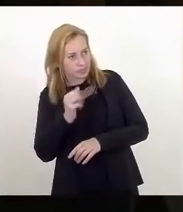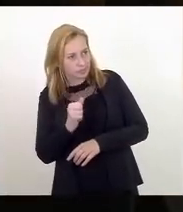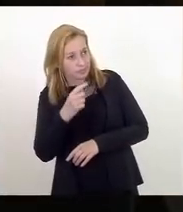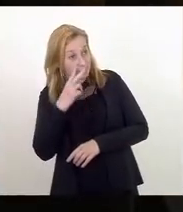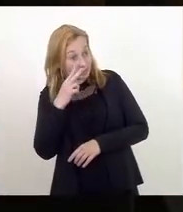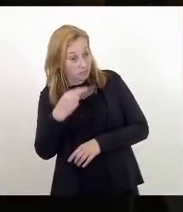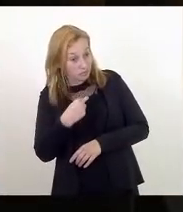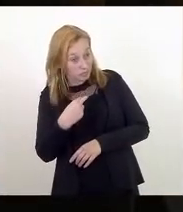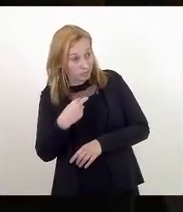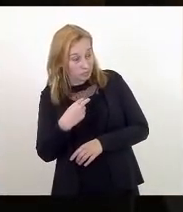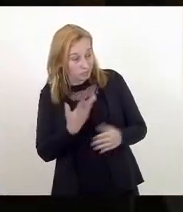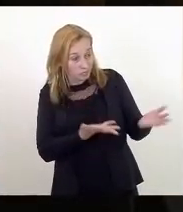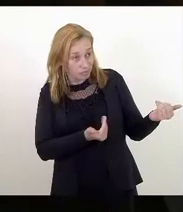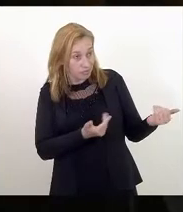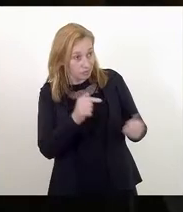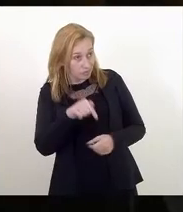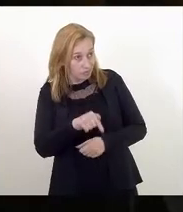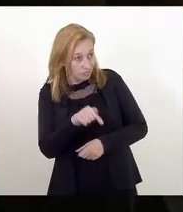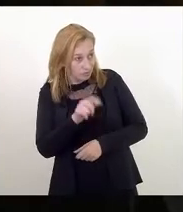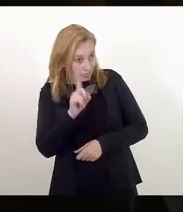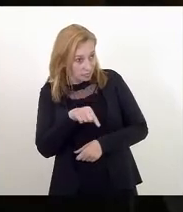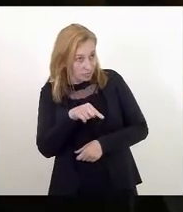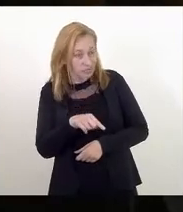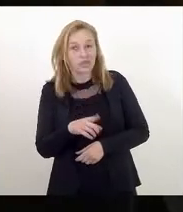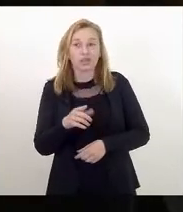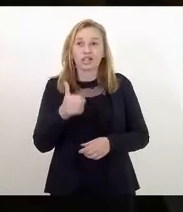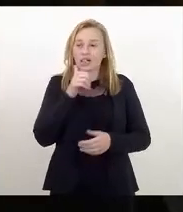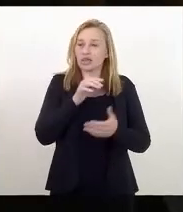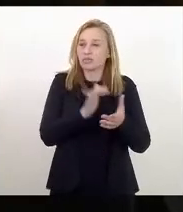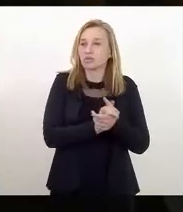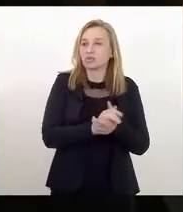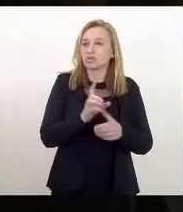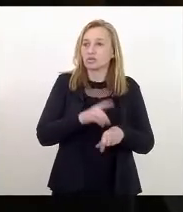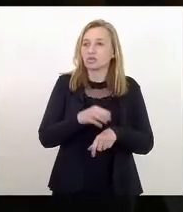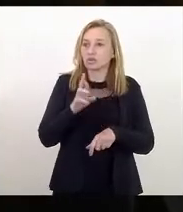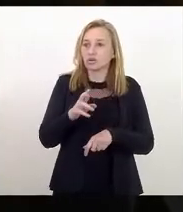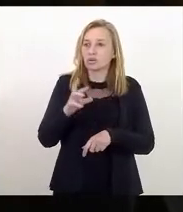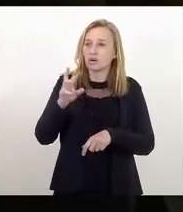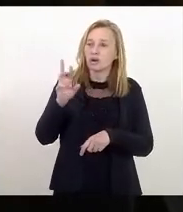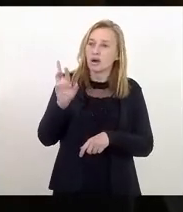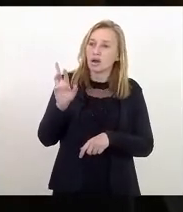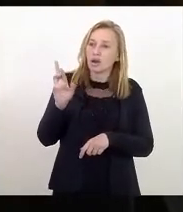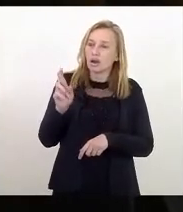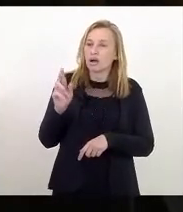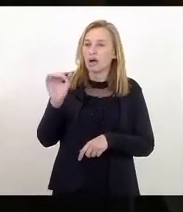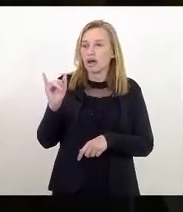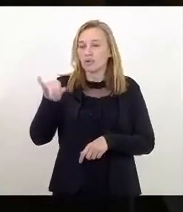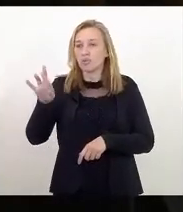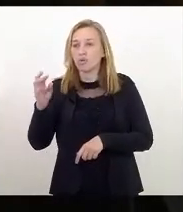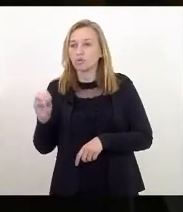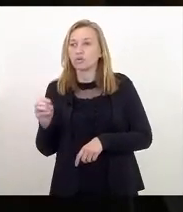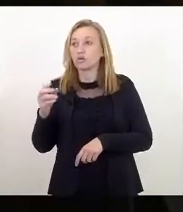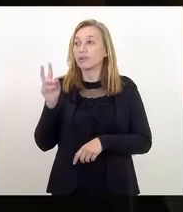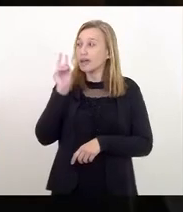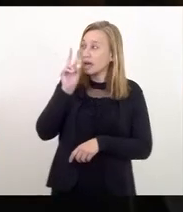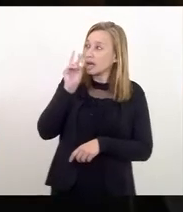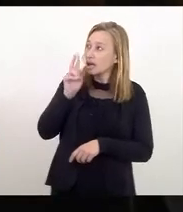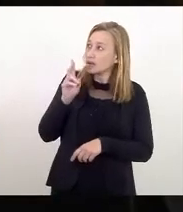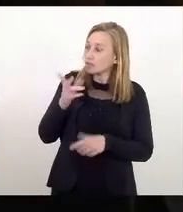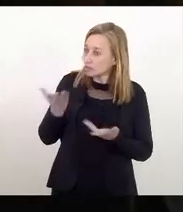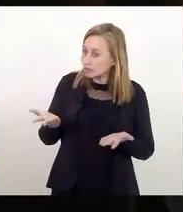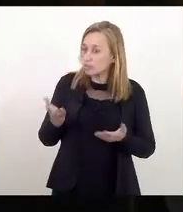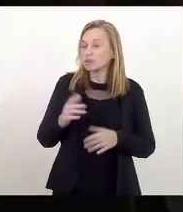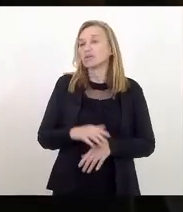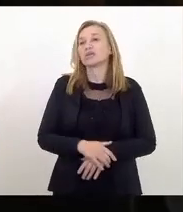viu garoto, aqui, esposa do doutor Raimundo que é um grande amigo também. E eu lembro doutor Rodrigo que a época